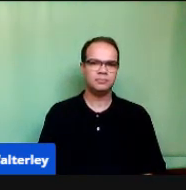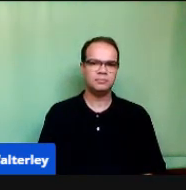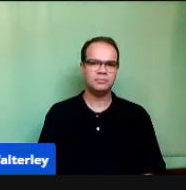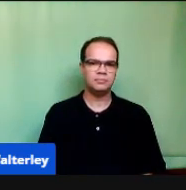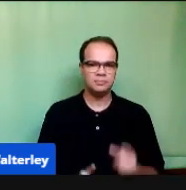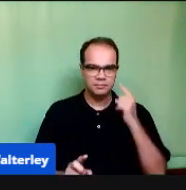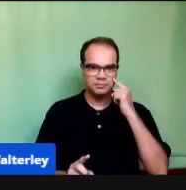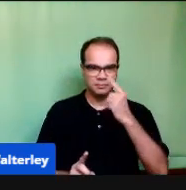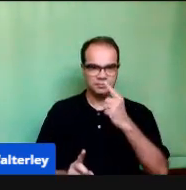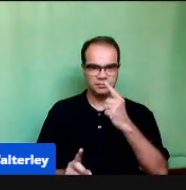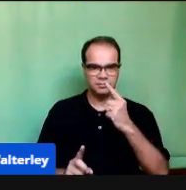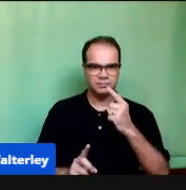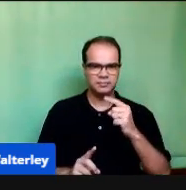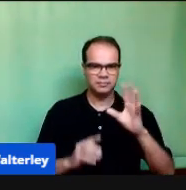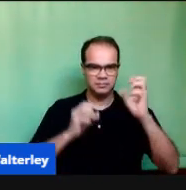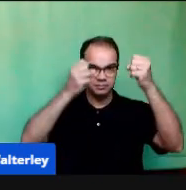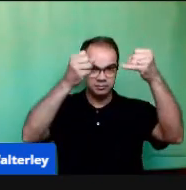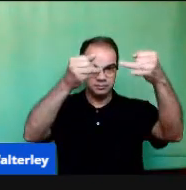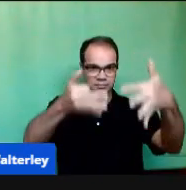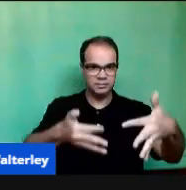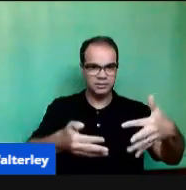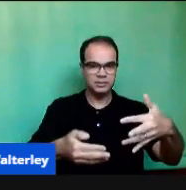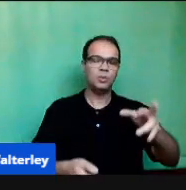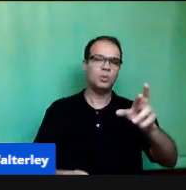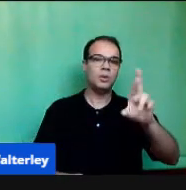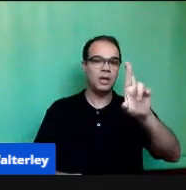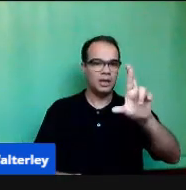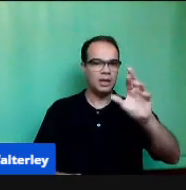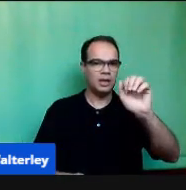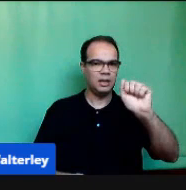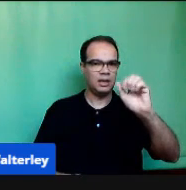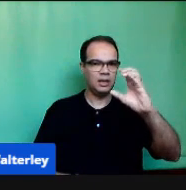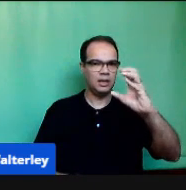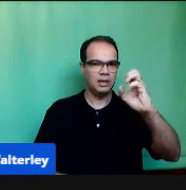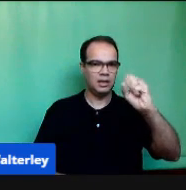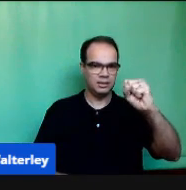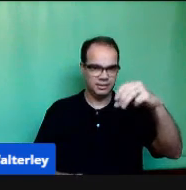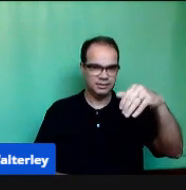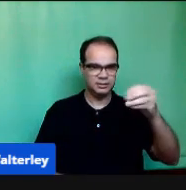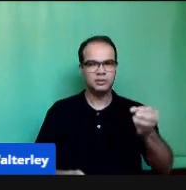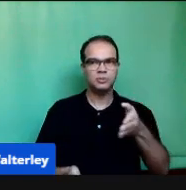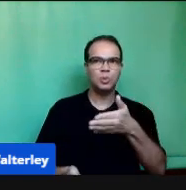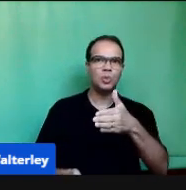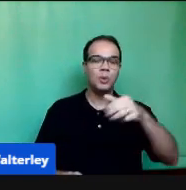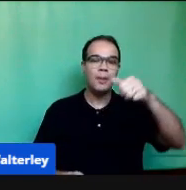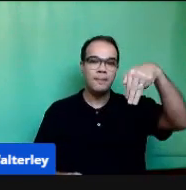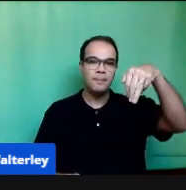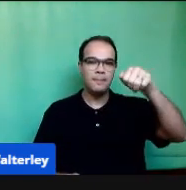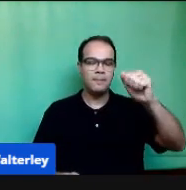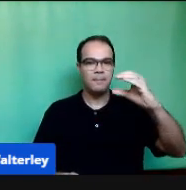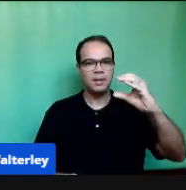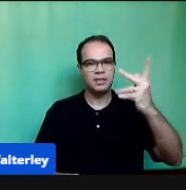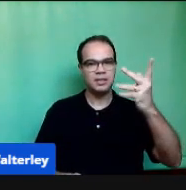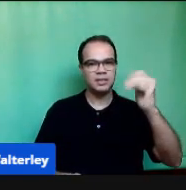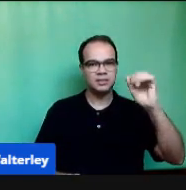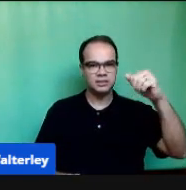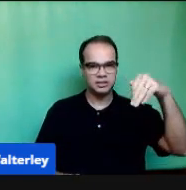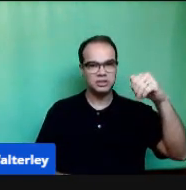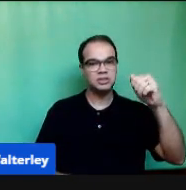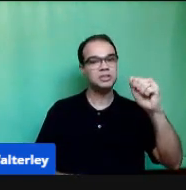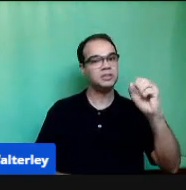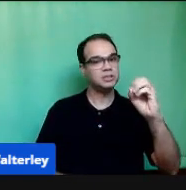temas e conceitos que eu citei aqui, como racismo, como machismo, infelizmente, a LGBTfobia ela